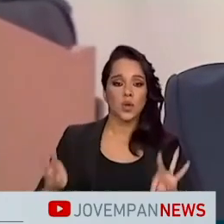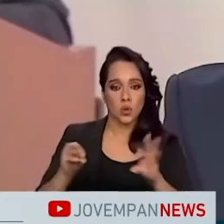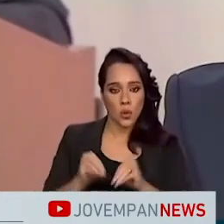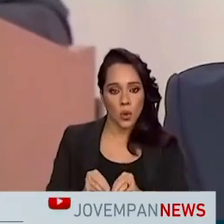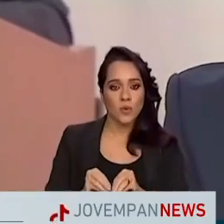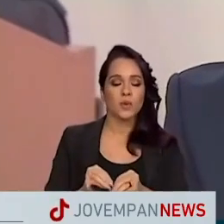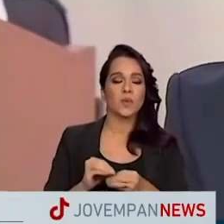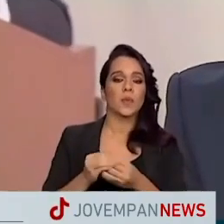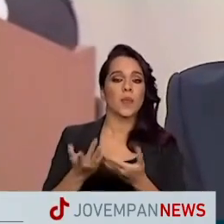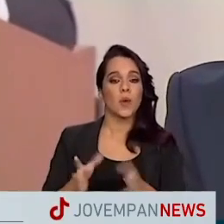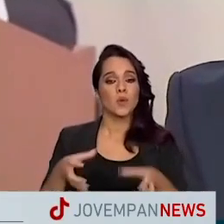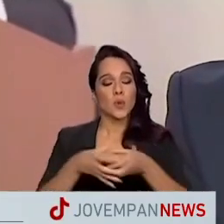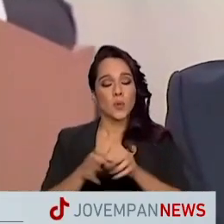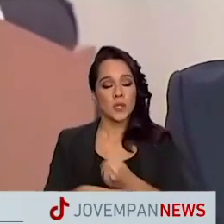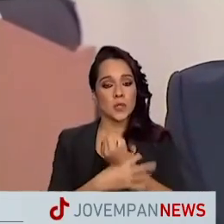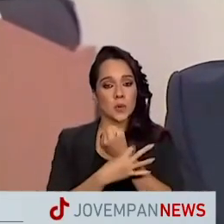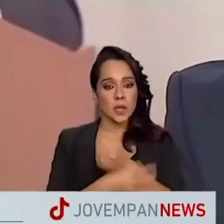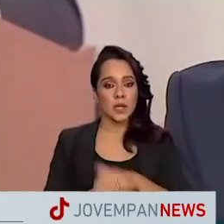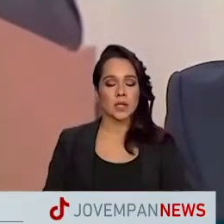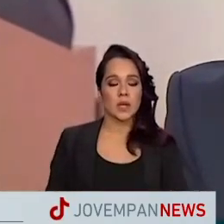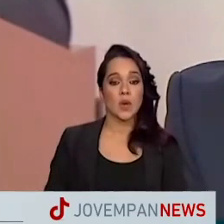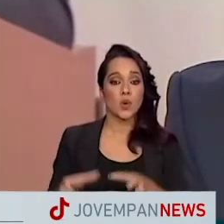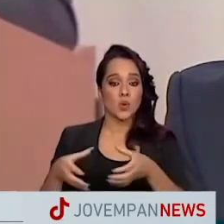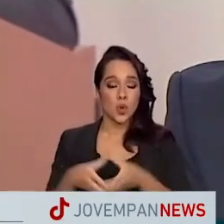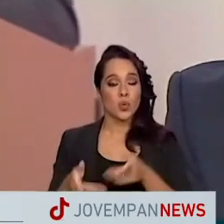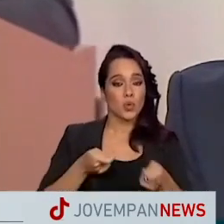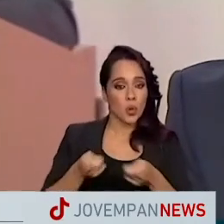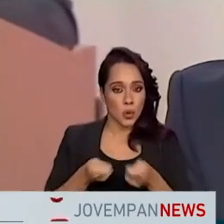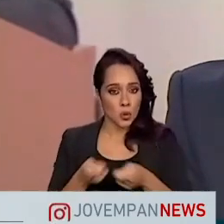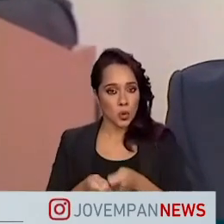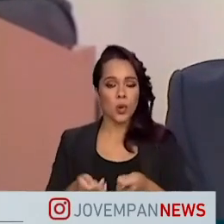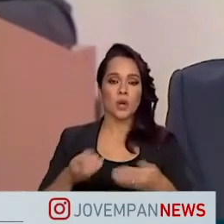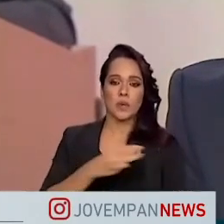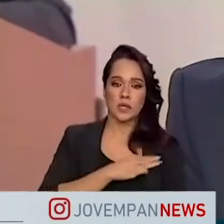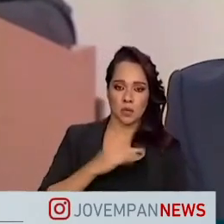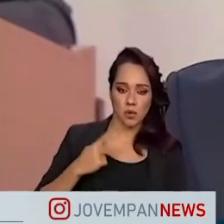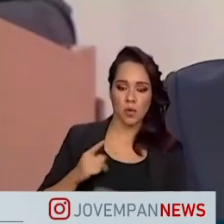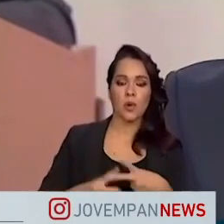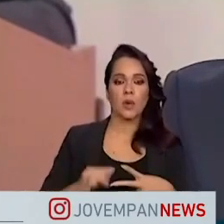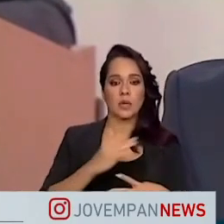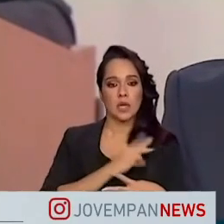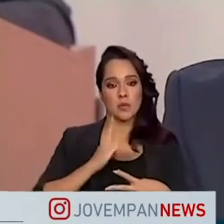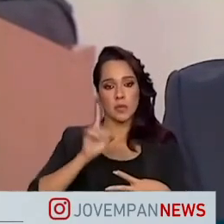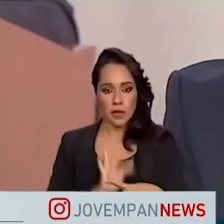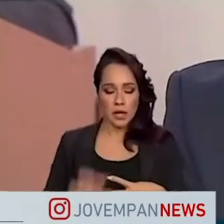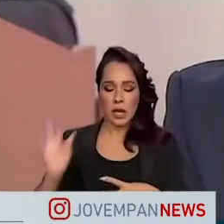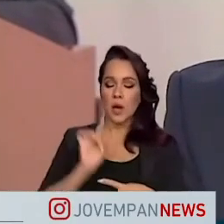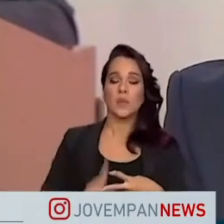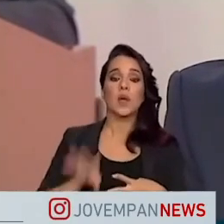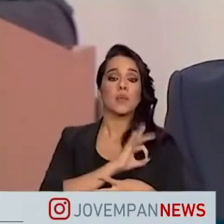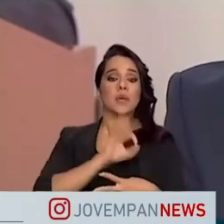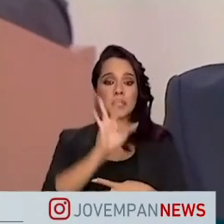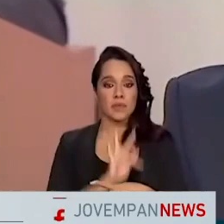prestou solidariedade aos chefes dos poderes e ressaltou que o governo atuará de forma coordenada para identificar